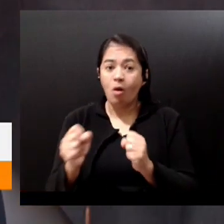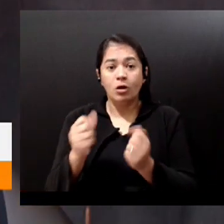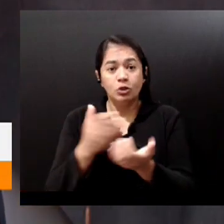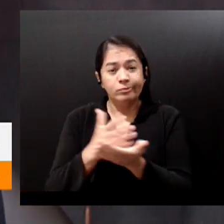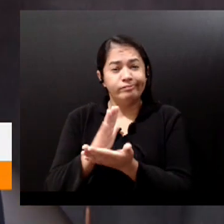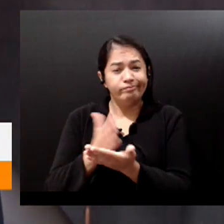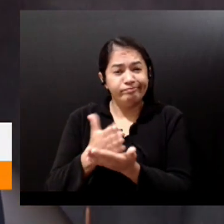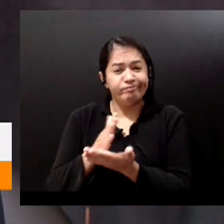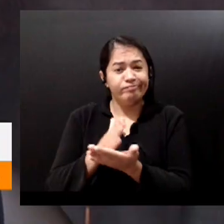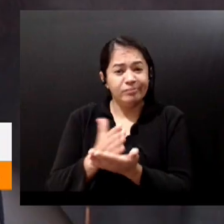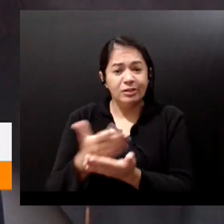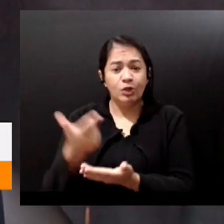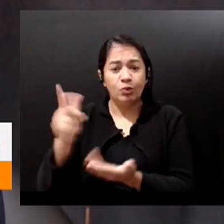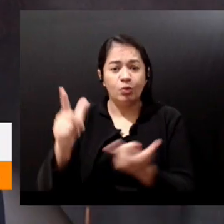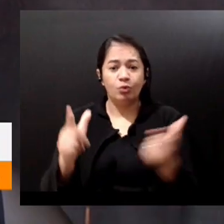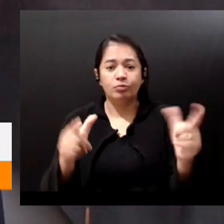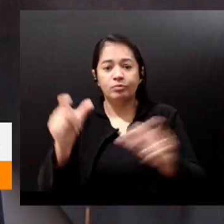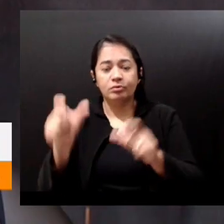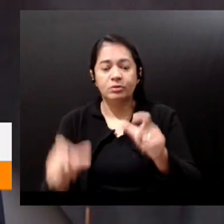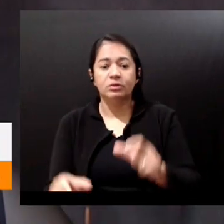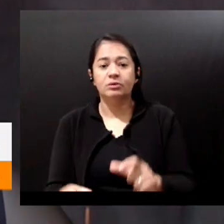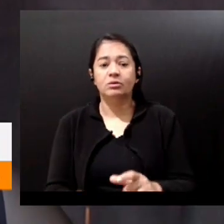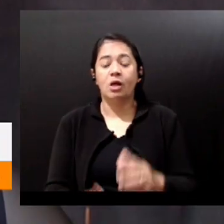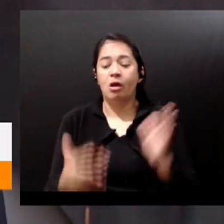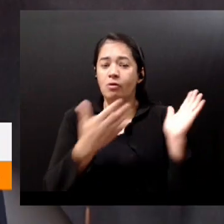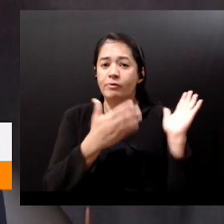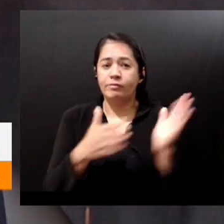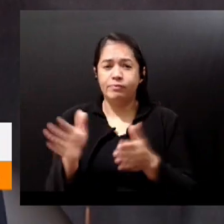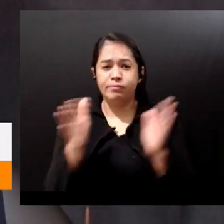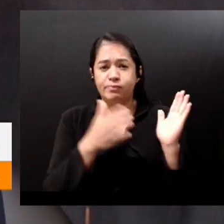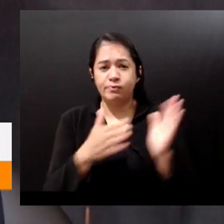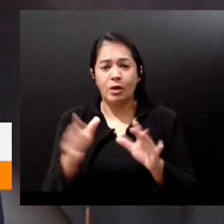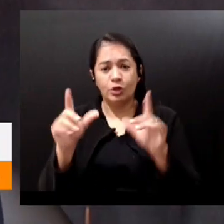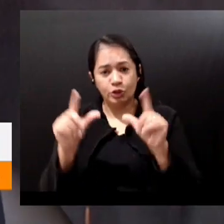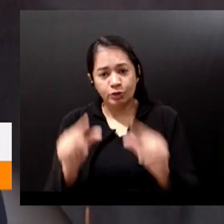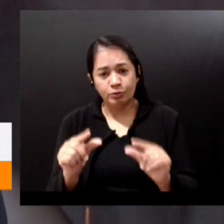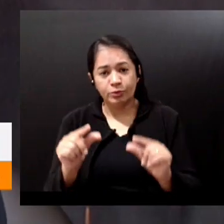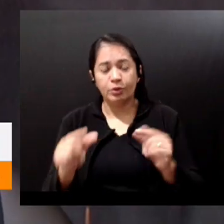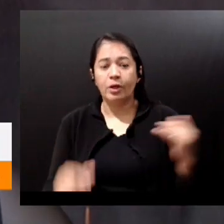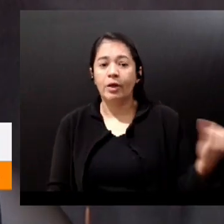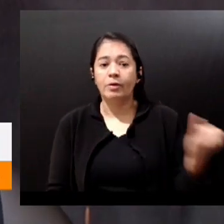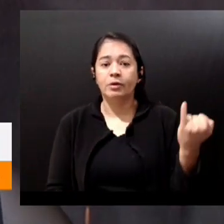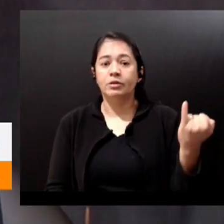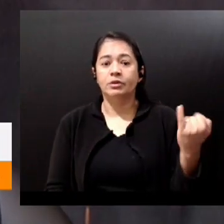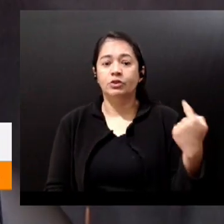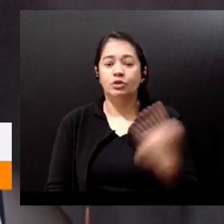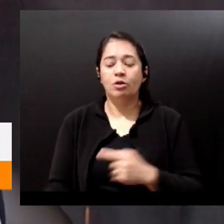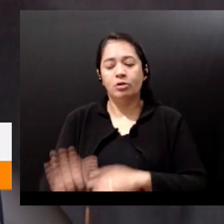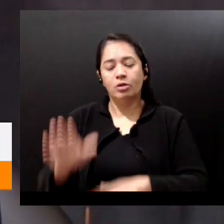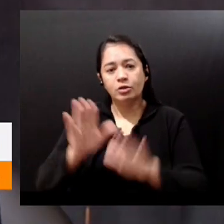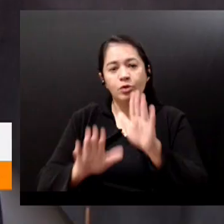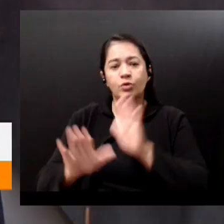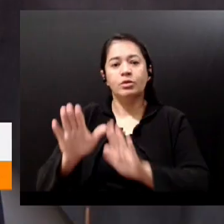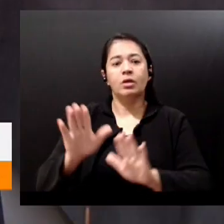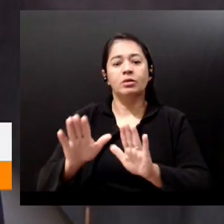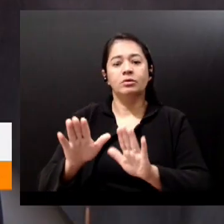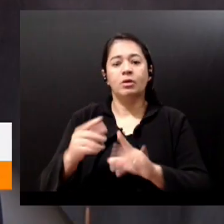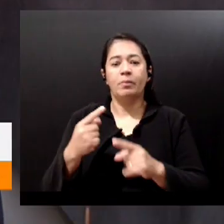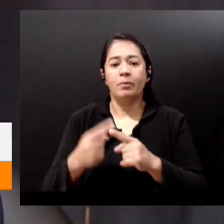desconforto, diminuir a produção. Então eu acho que é muito importante a gente ter esse cuidado, né, já que a gente tá falando aí de pessoas que são,